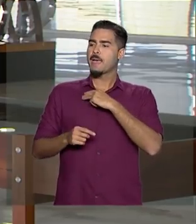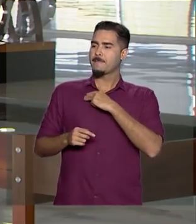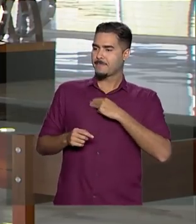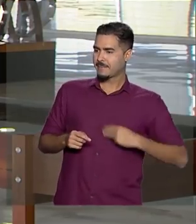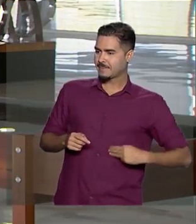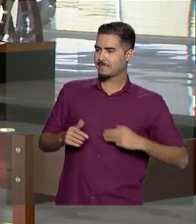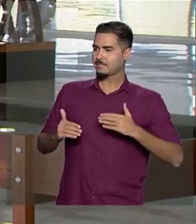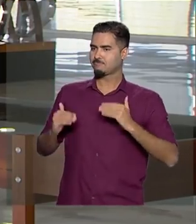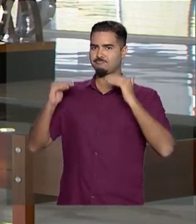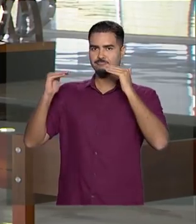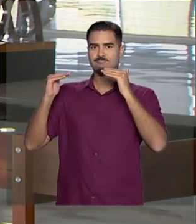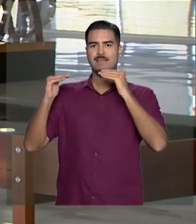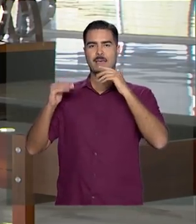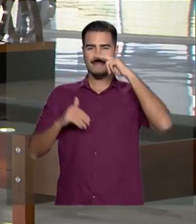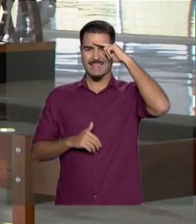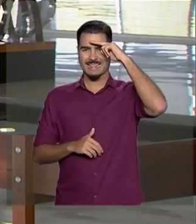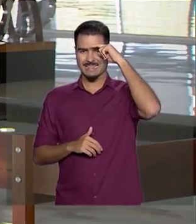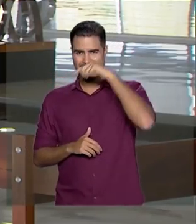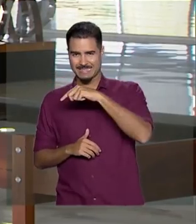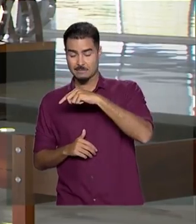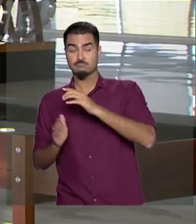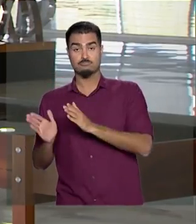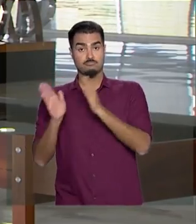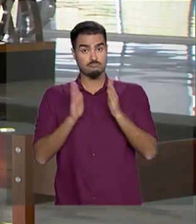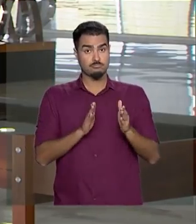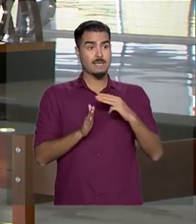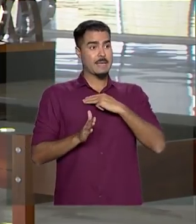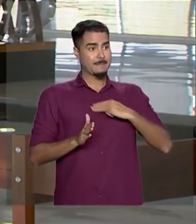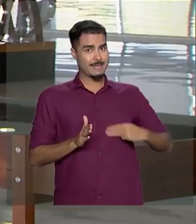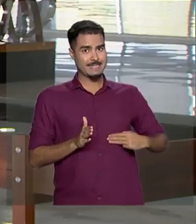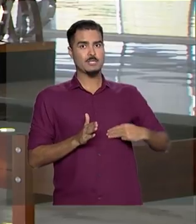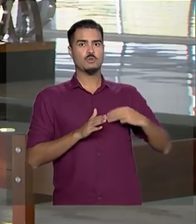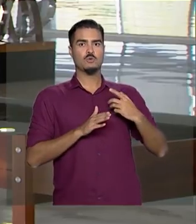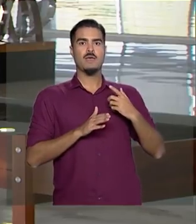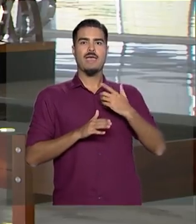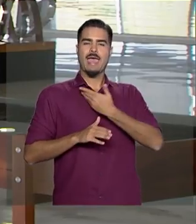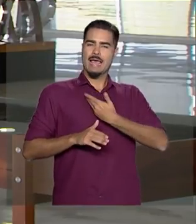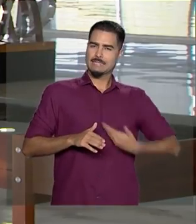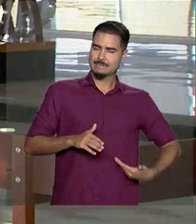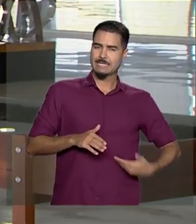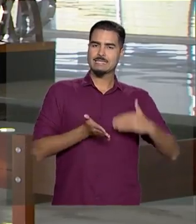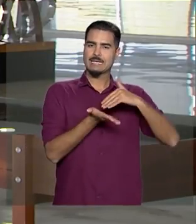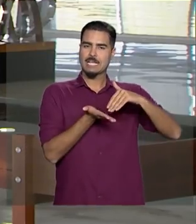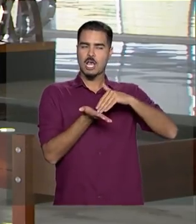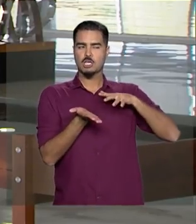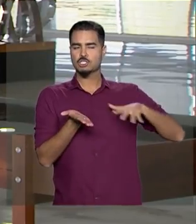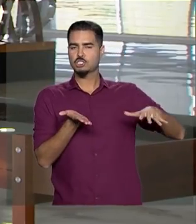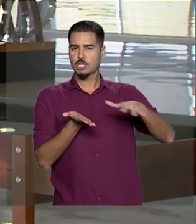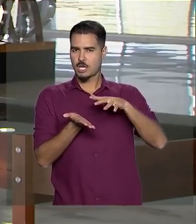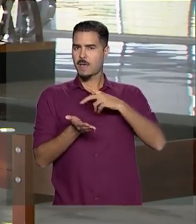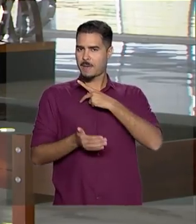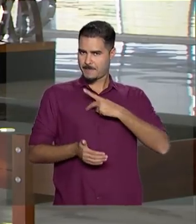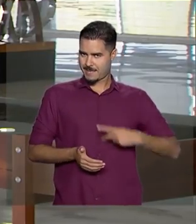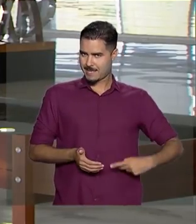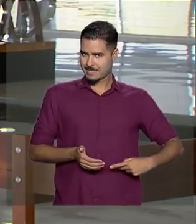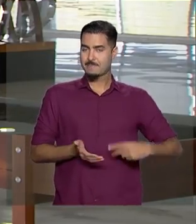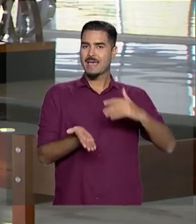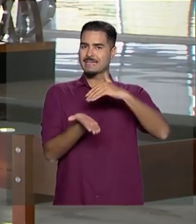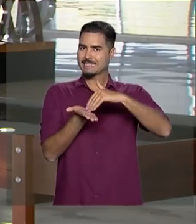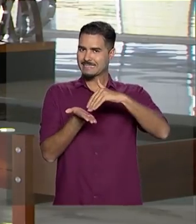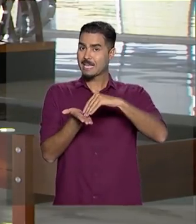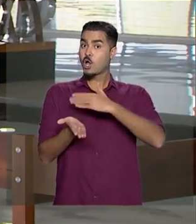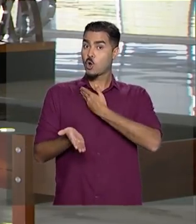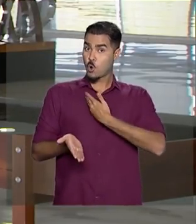Superior Tribunal Militar e outra com os ministros de Estado da Secretaria-Geral da Presidência da República, da Secretaria